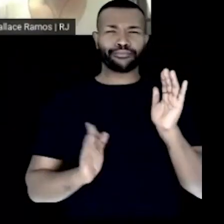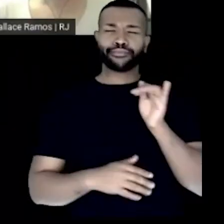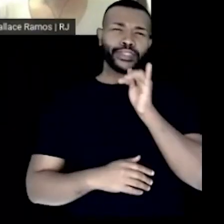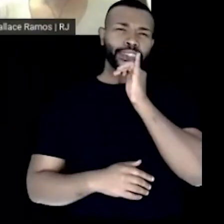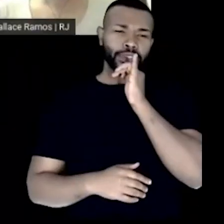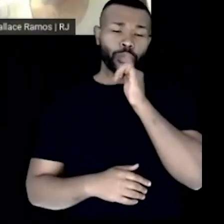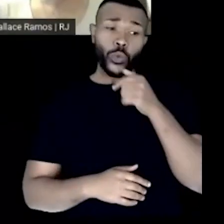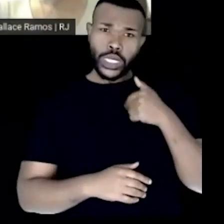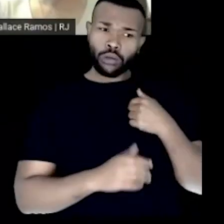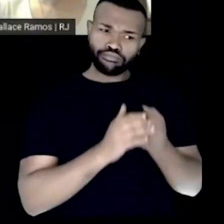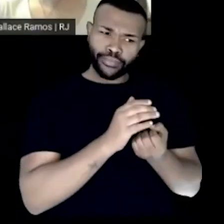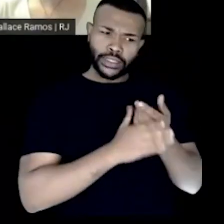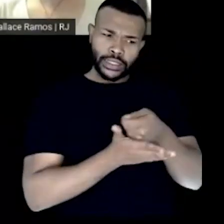Era...